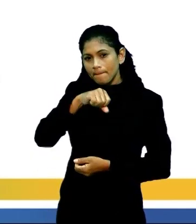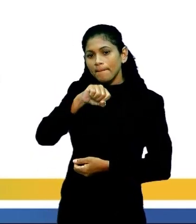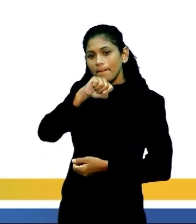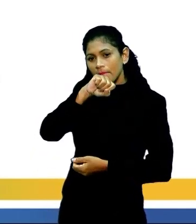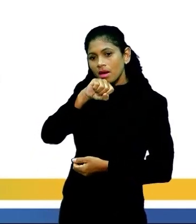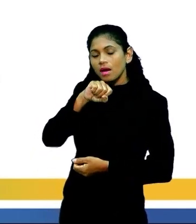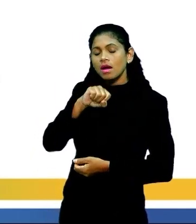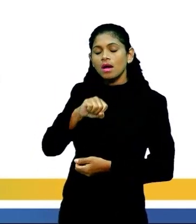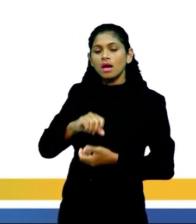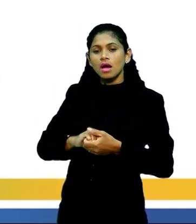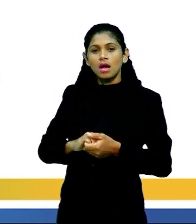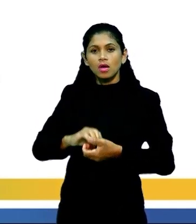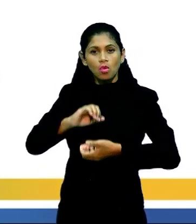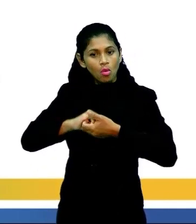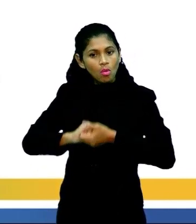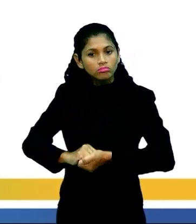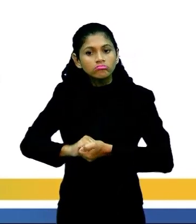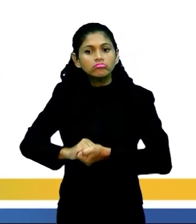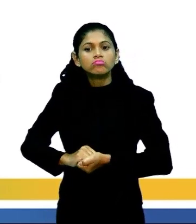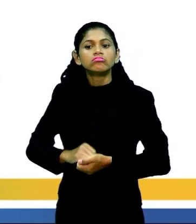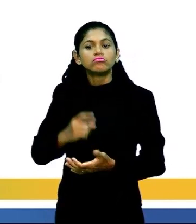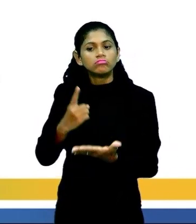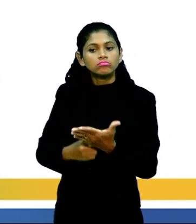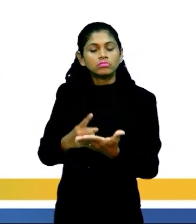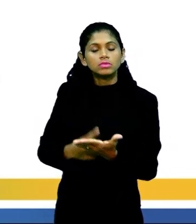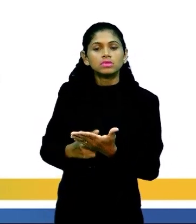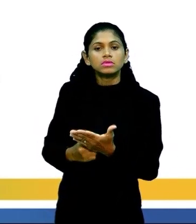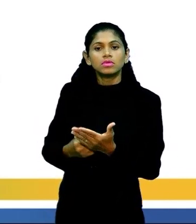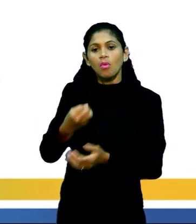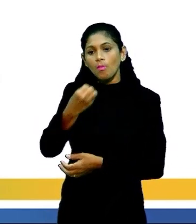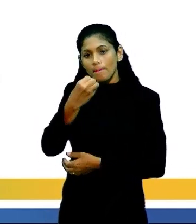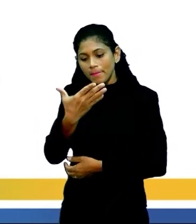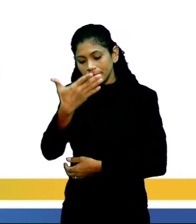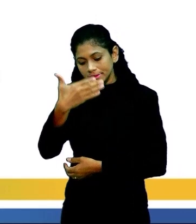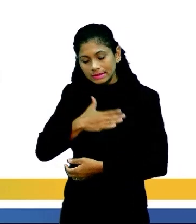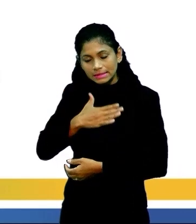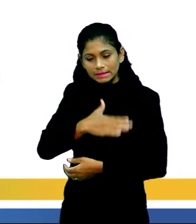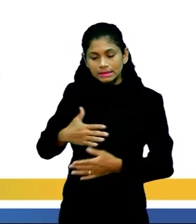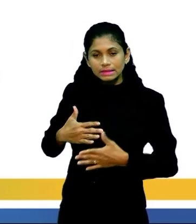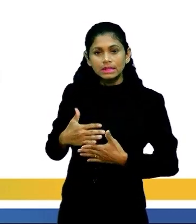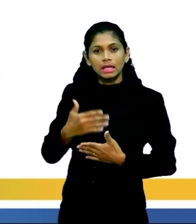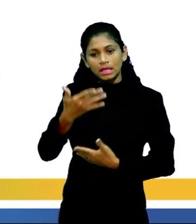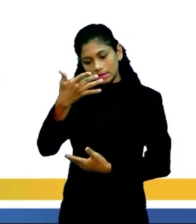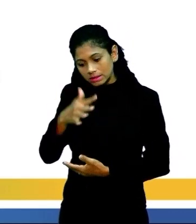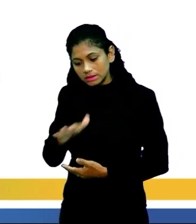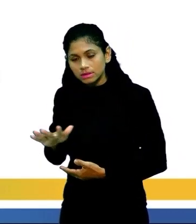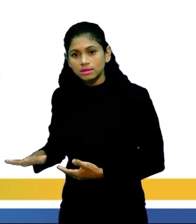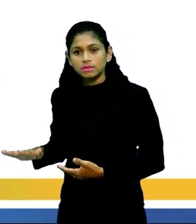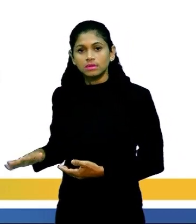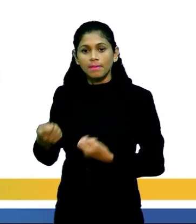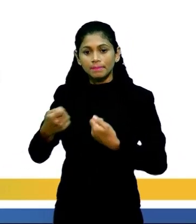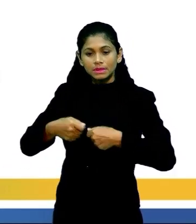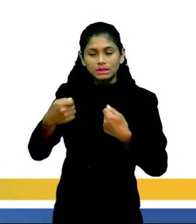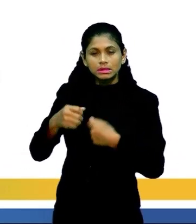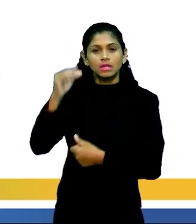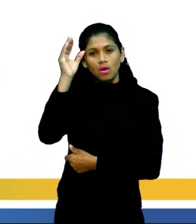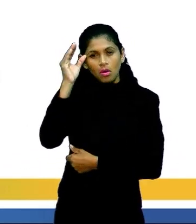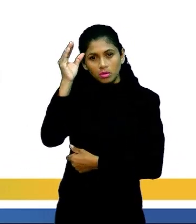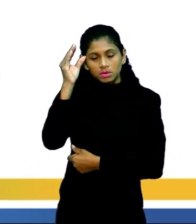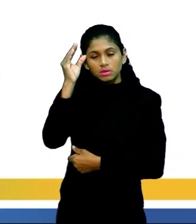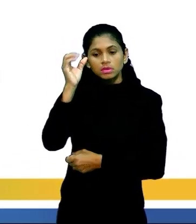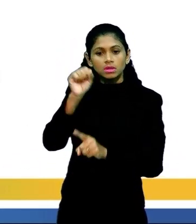cidadãos comprometidos de alguma forma com o bem-estar das crianças devem ter mais consciência social e menos